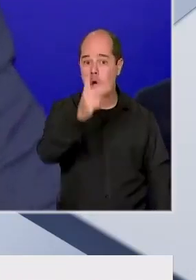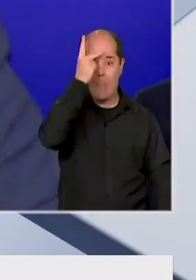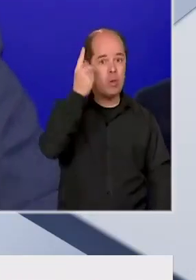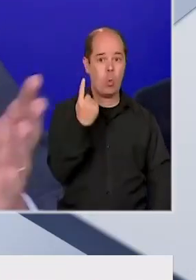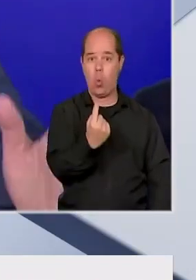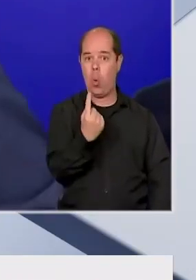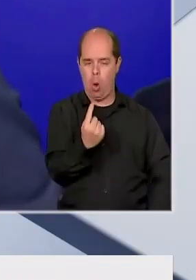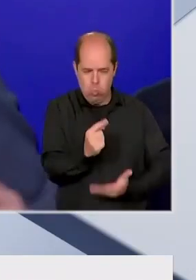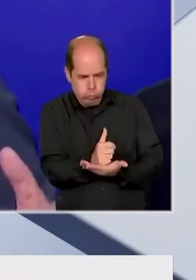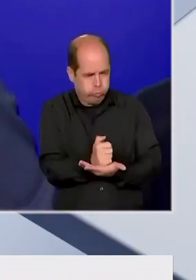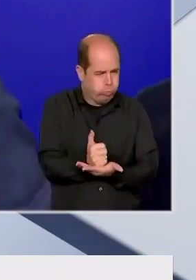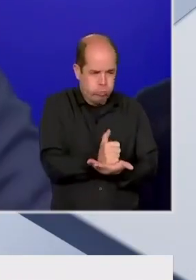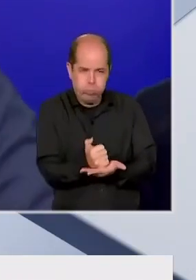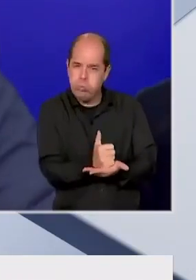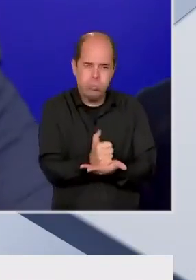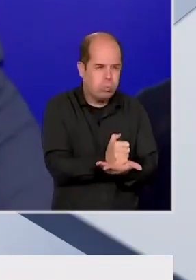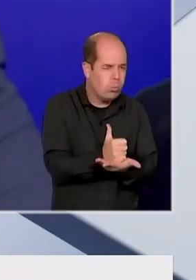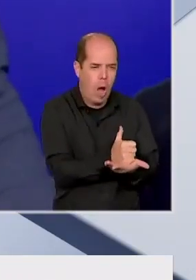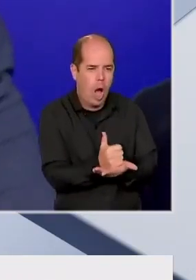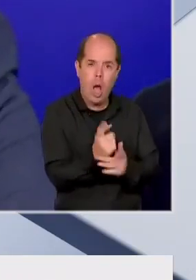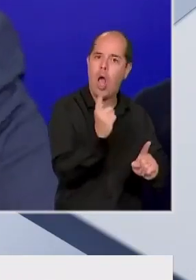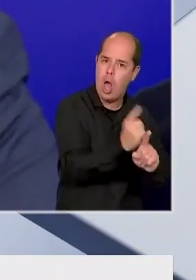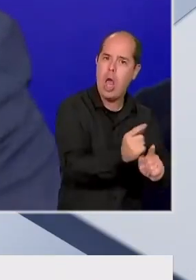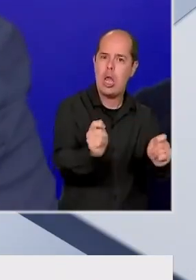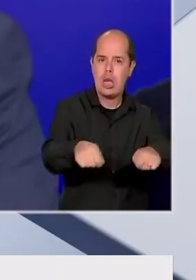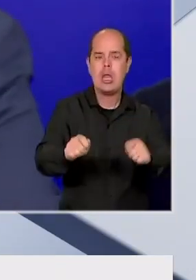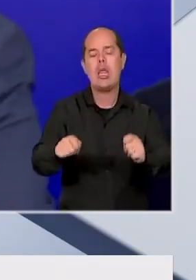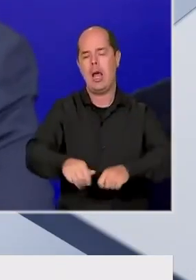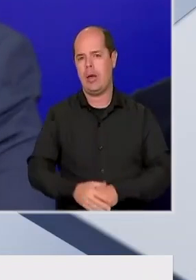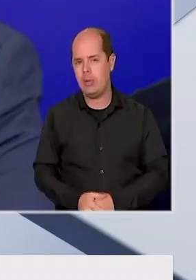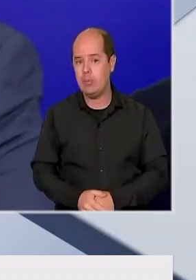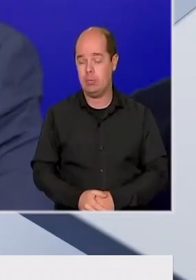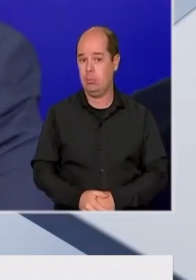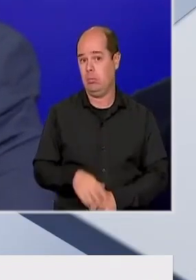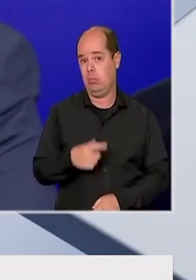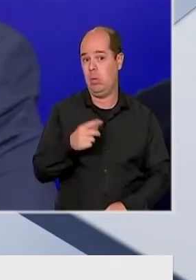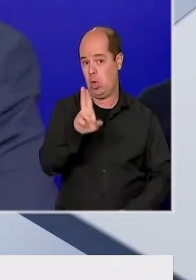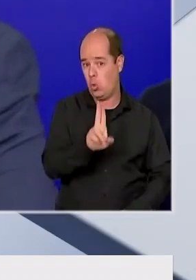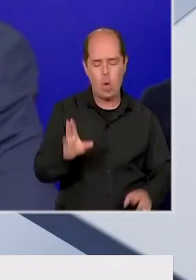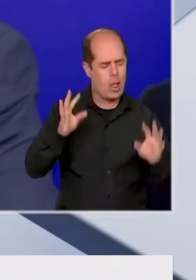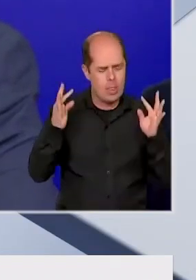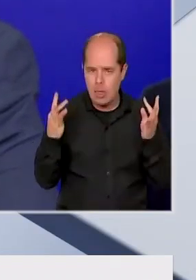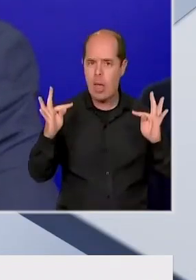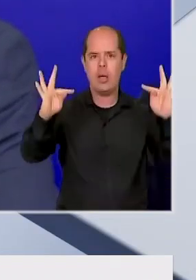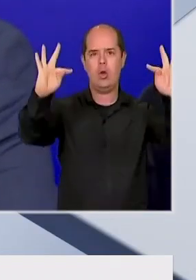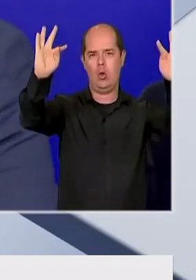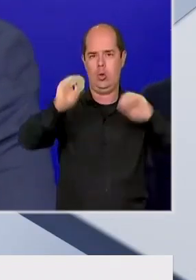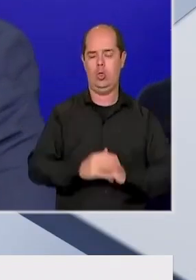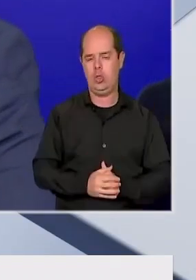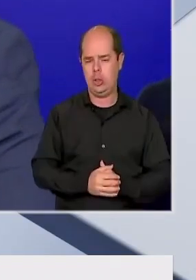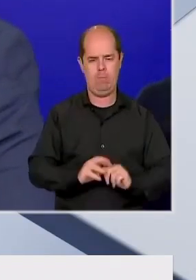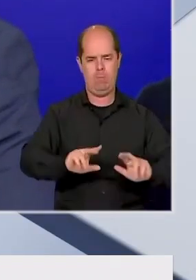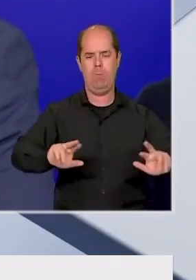crime eu me lembro que há mais ou menos três quatro meses quando houve